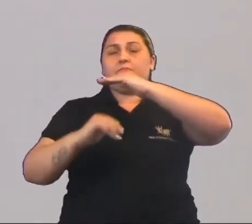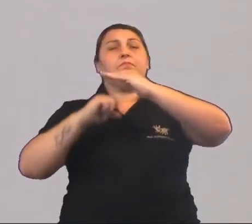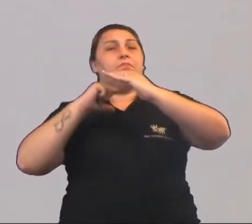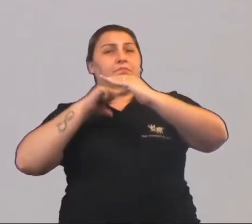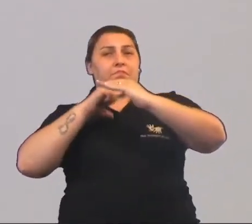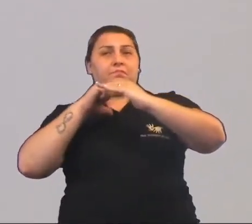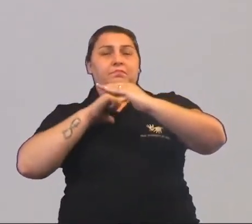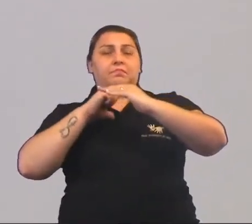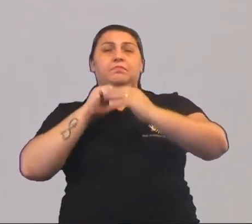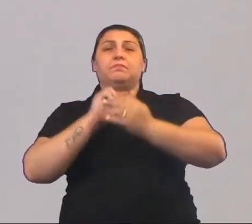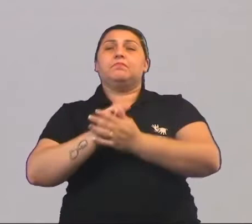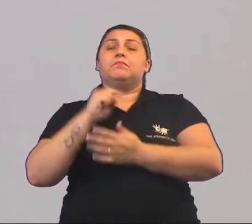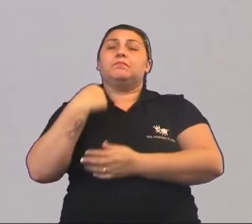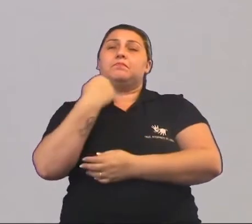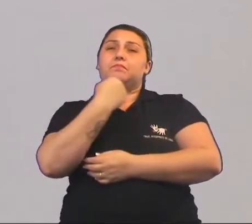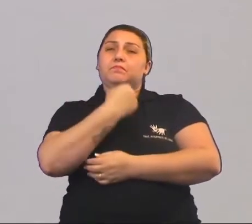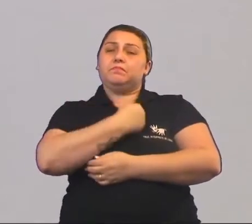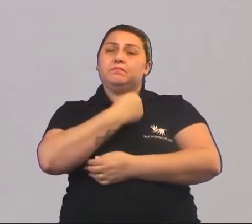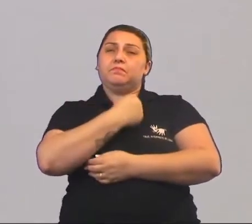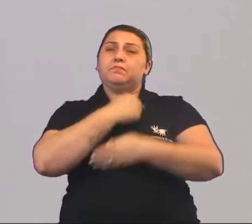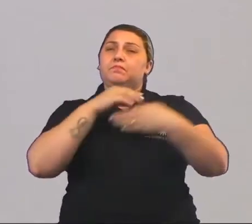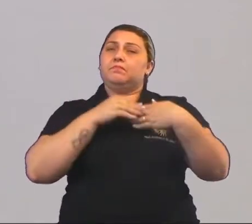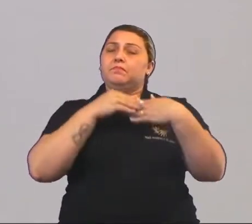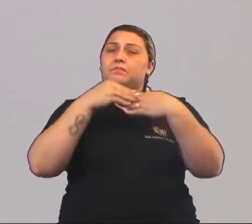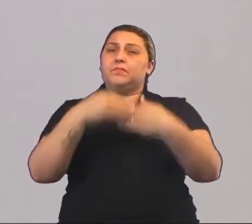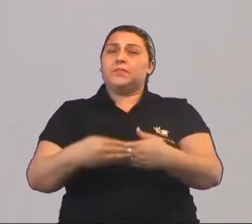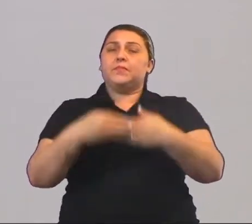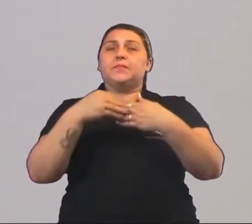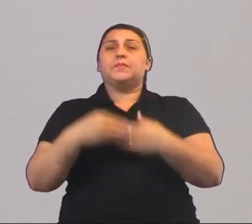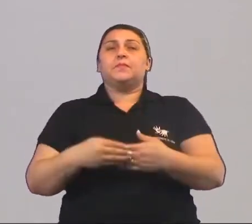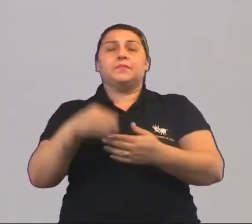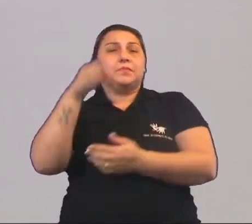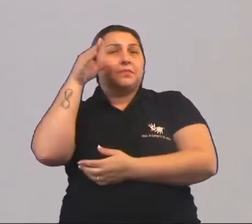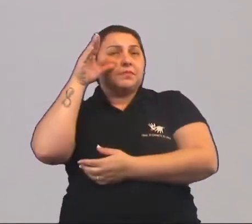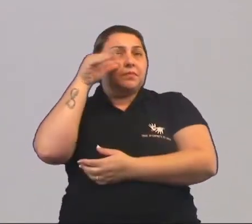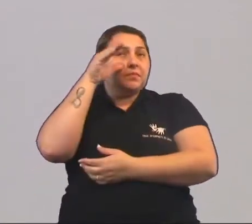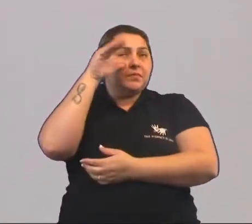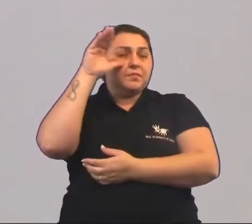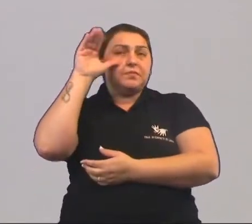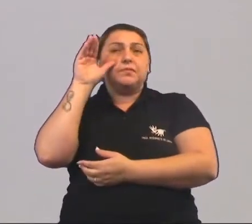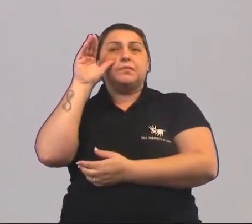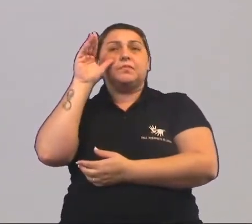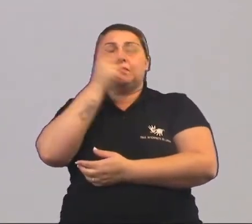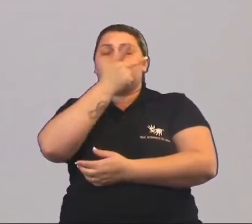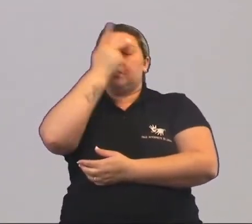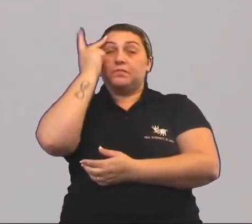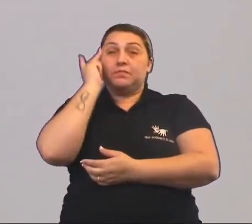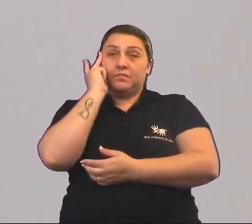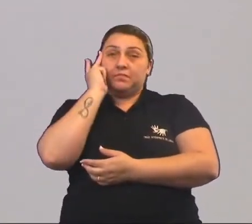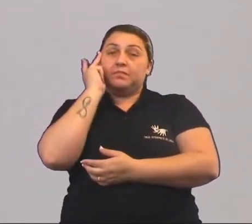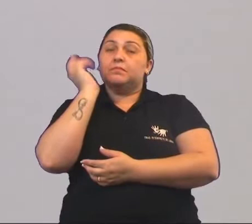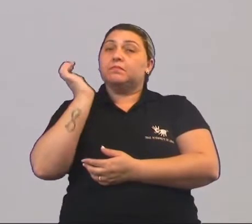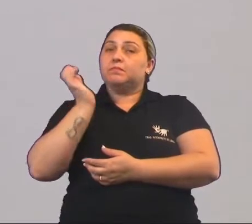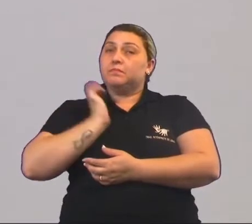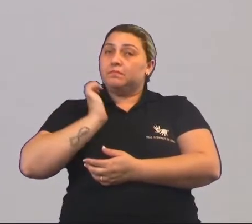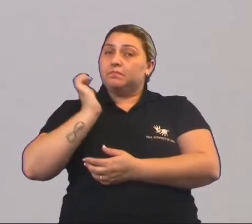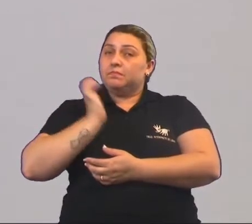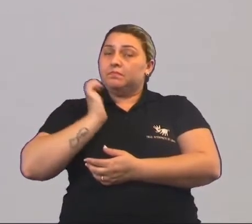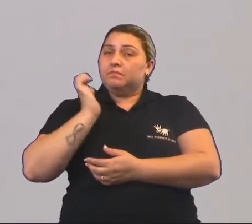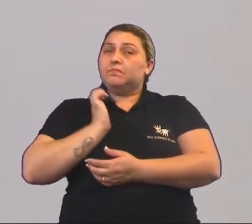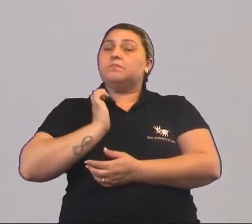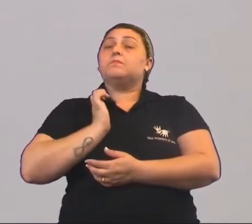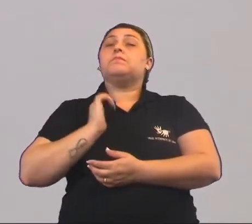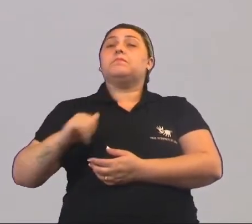social. Quando nós levamos em consideração os interesses dominantes que vigoram nessa